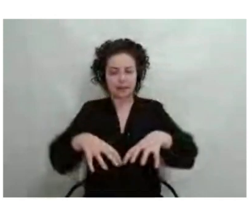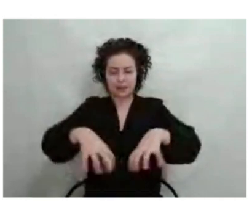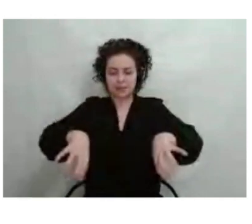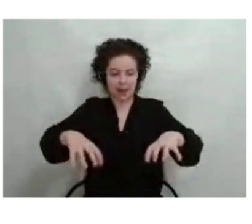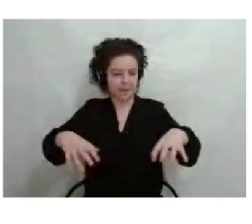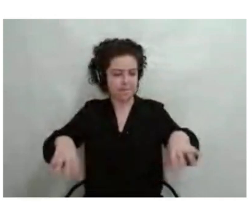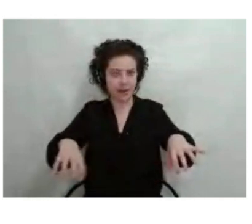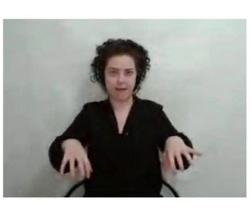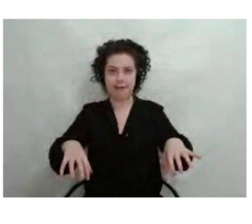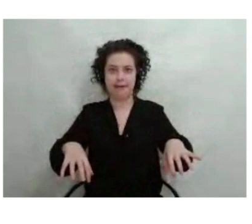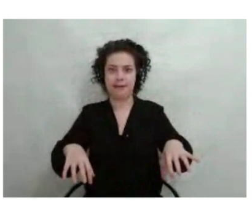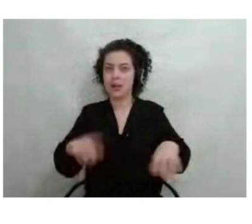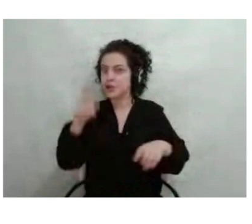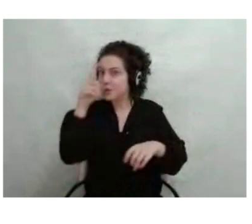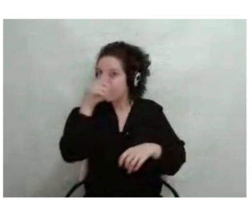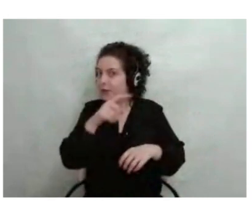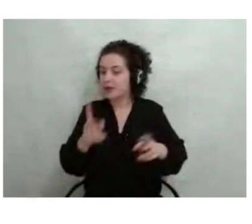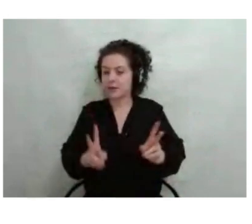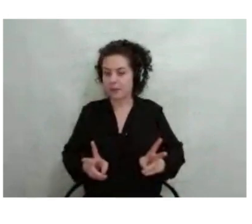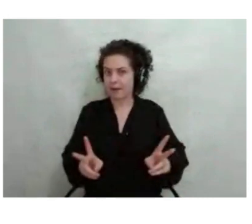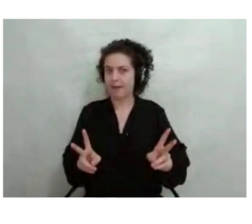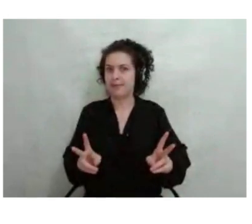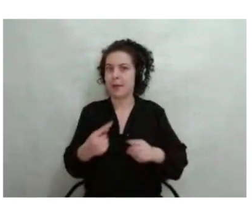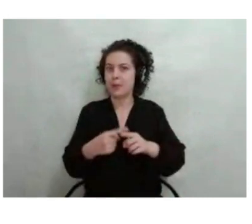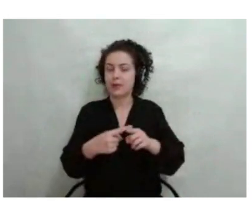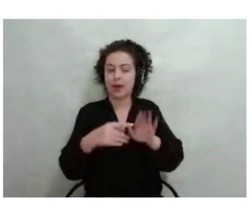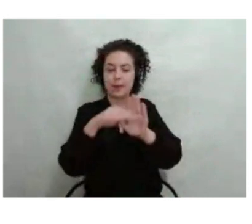difícil de manter, porque os nossos protocolos